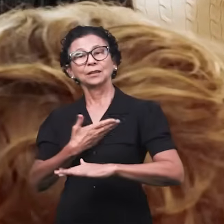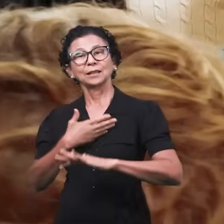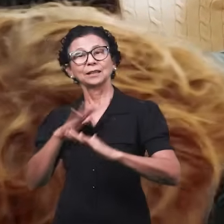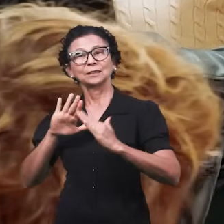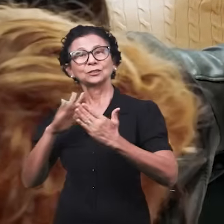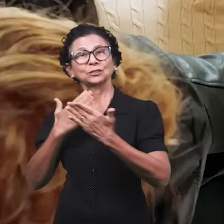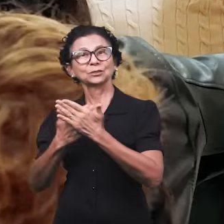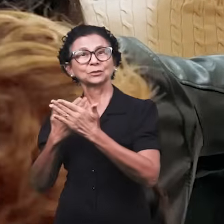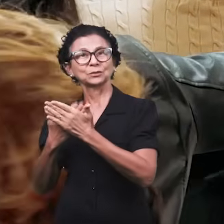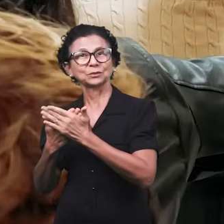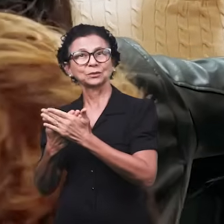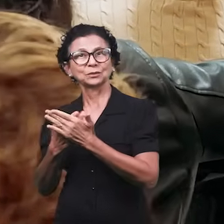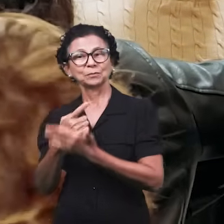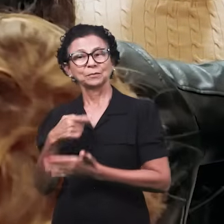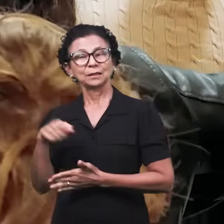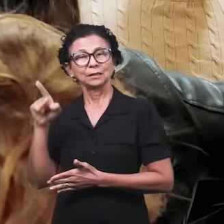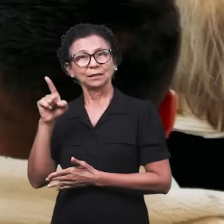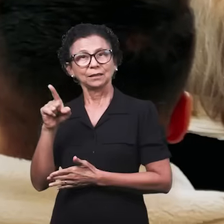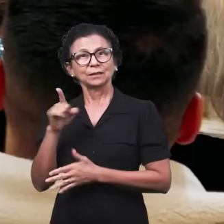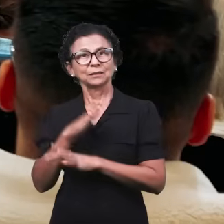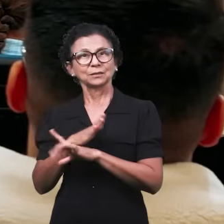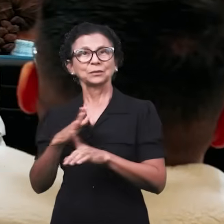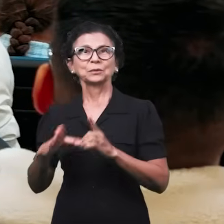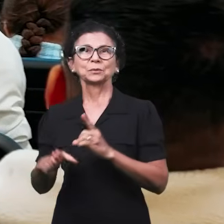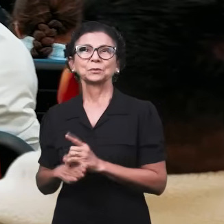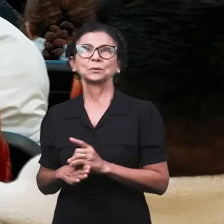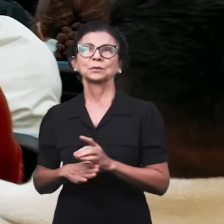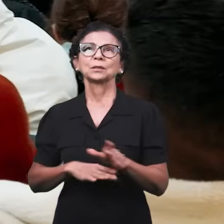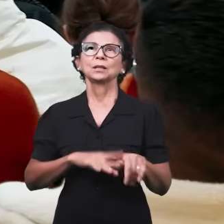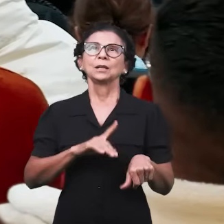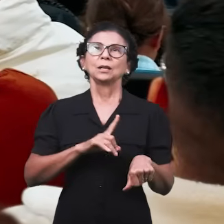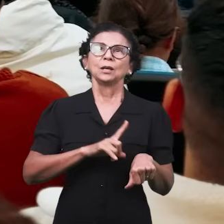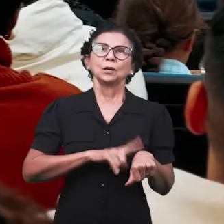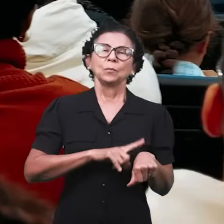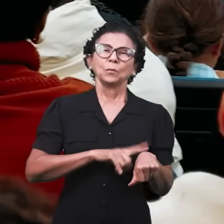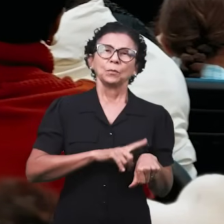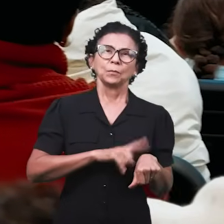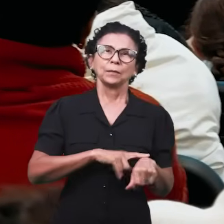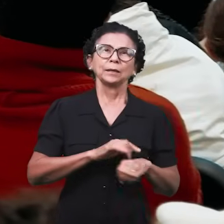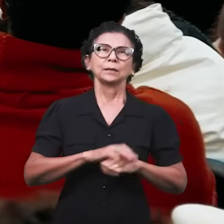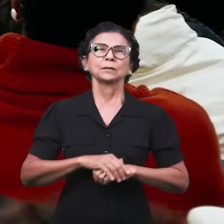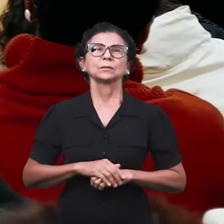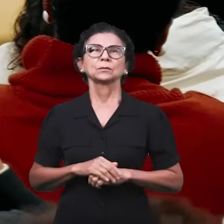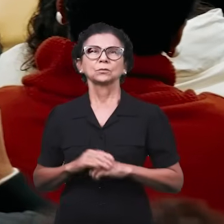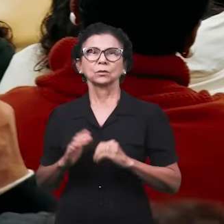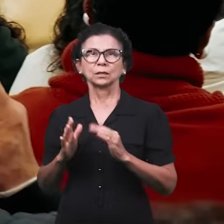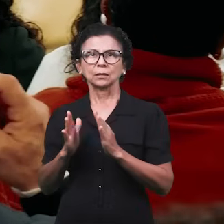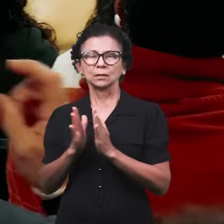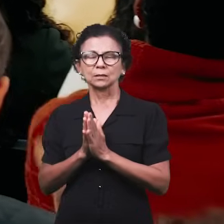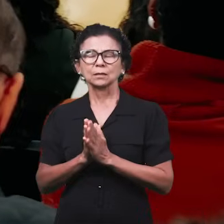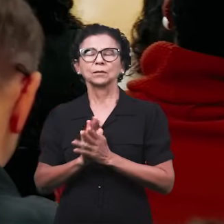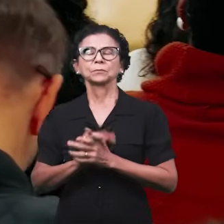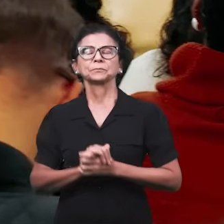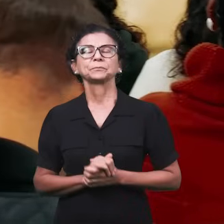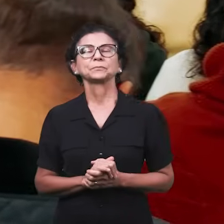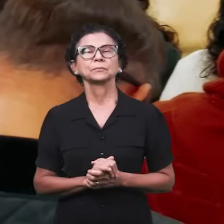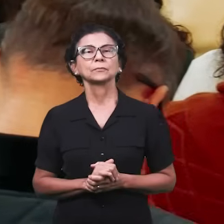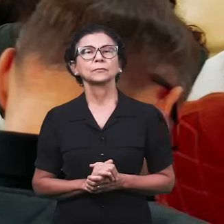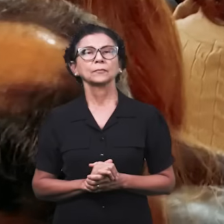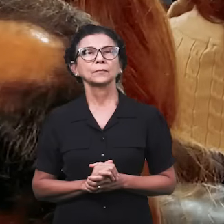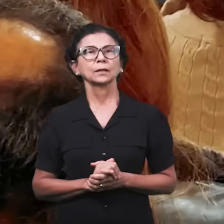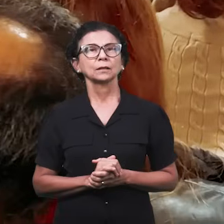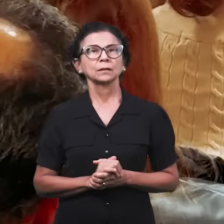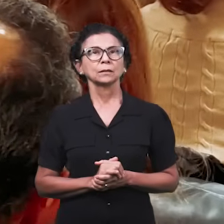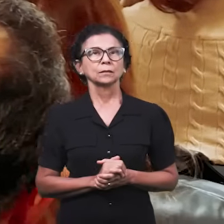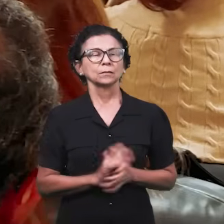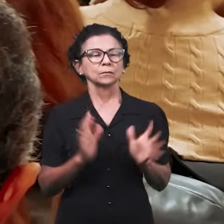estarem presentes. Foram momentos contínuos de busca ao Senhor e de cuidado com a realização da obra. E no último final de semana, o